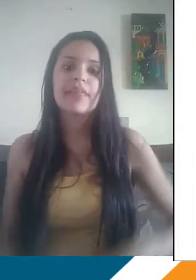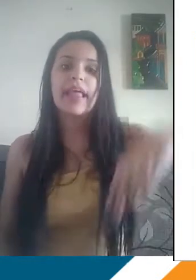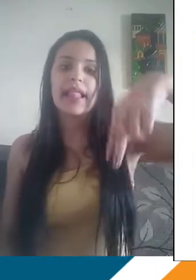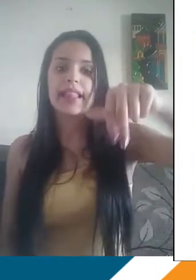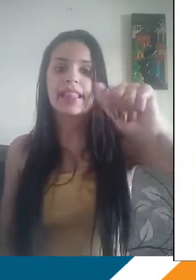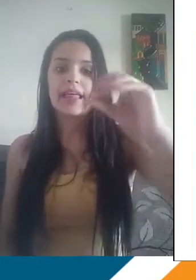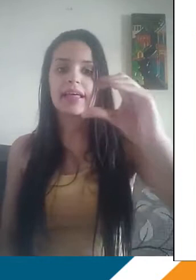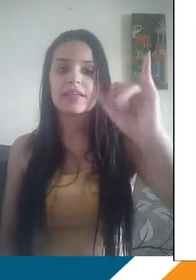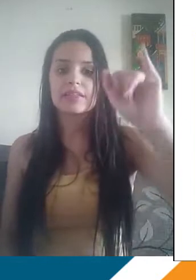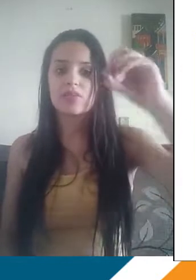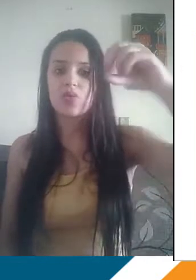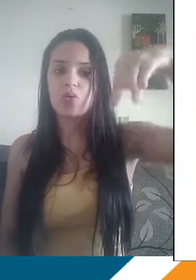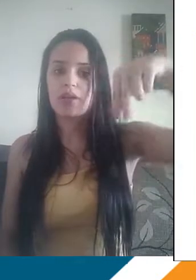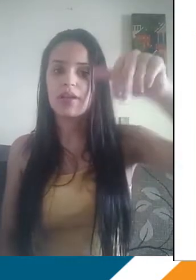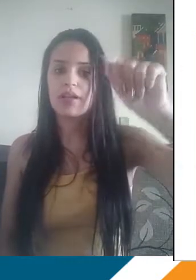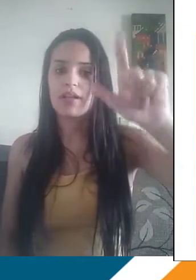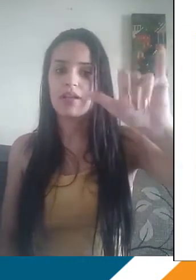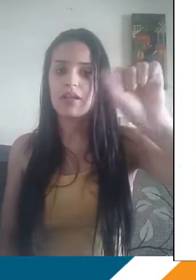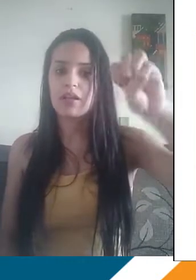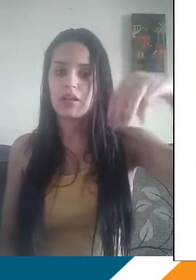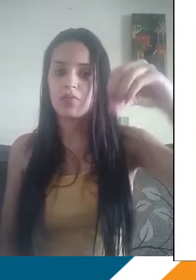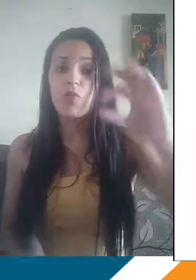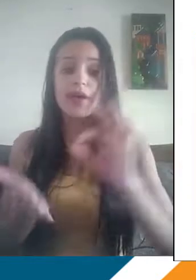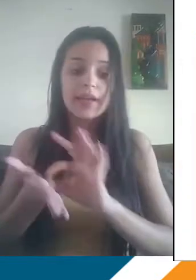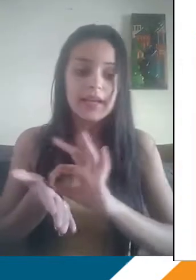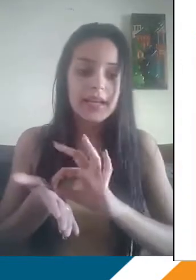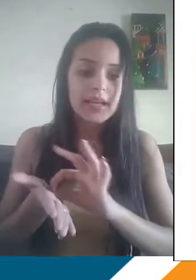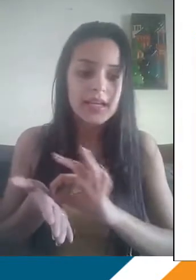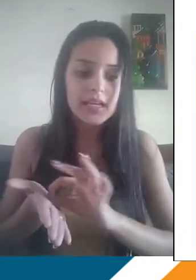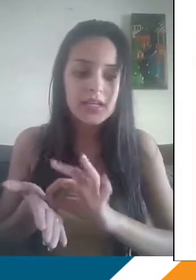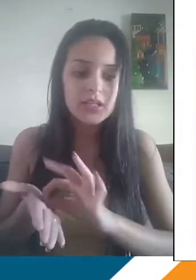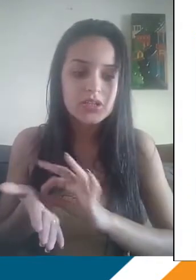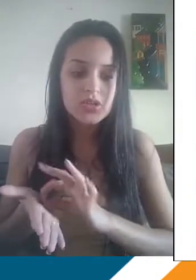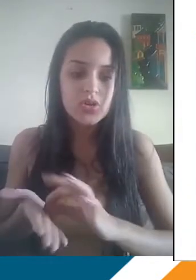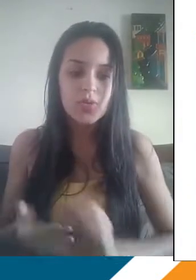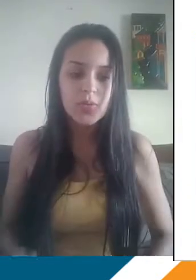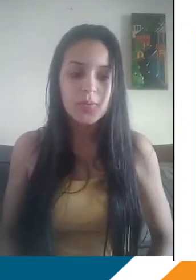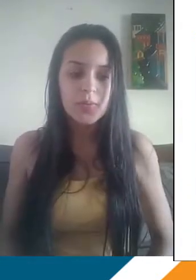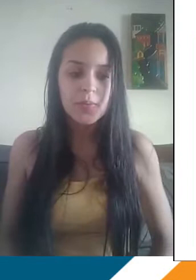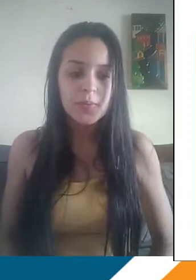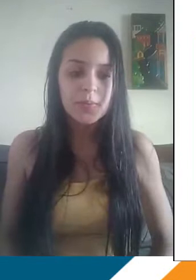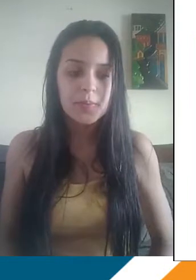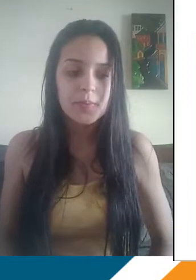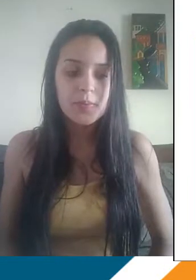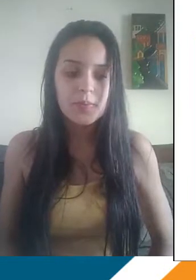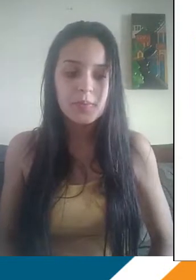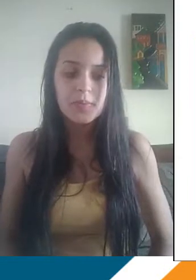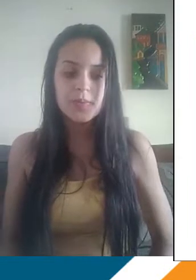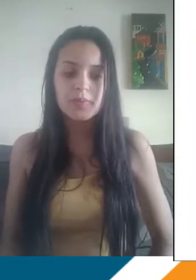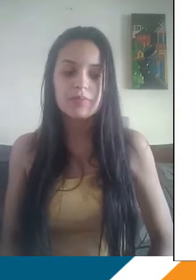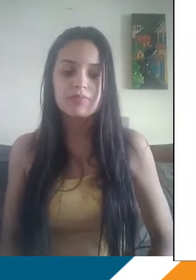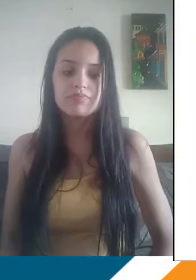nacionais, que antigamente, em períodos anteriores, foram até extremamente idealizados.